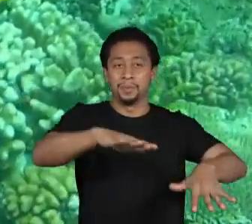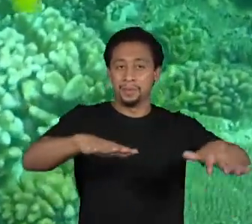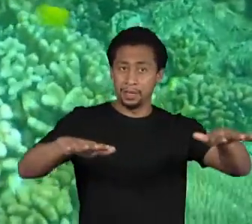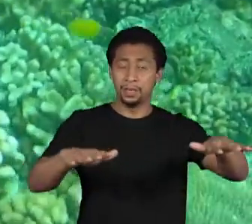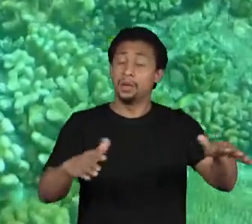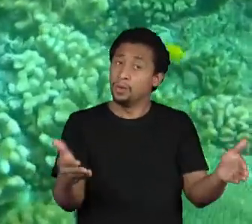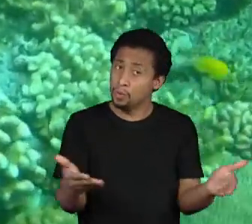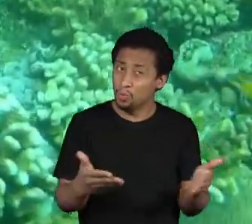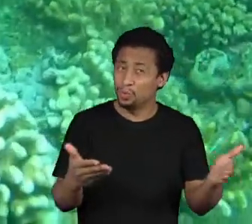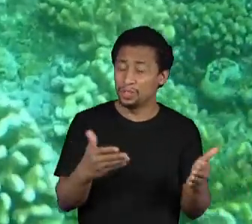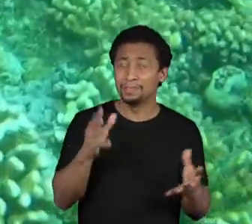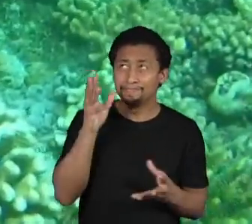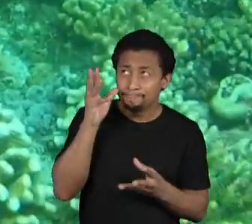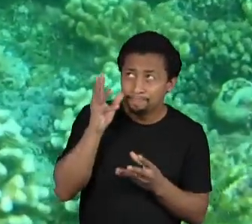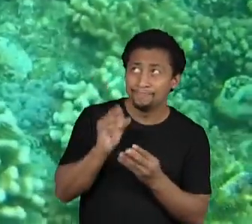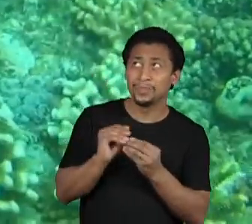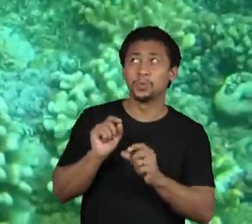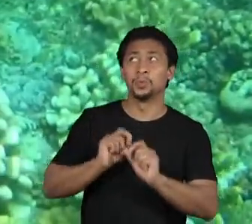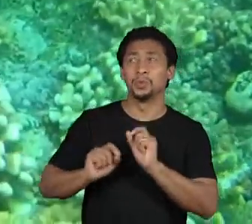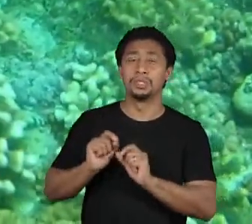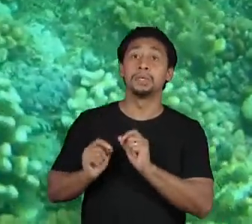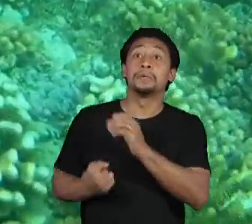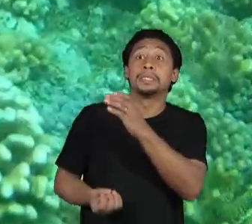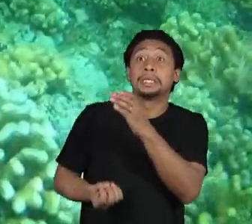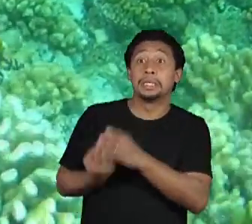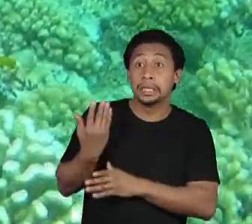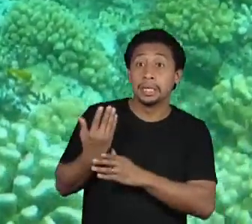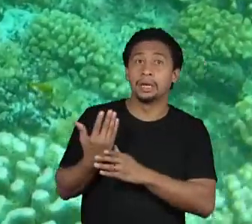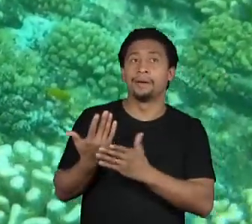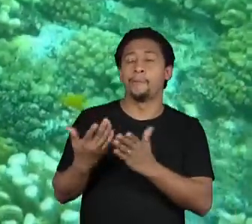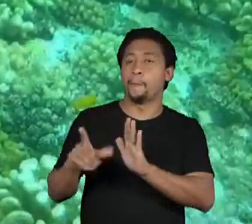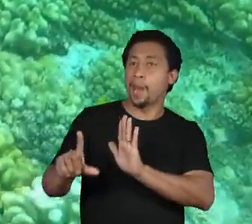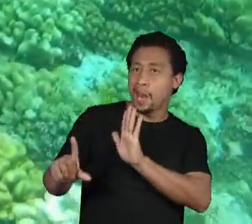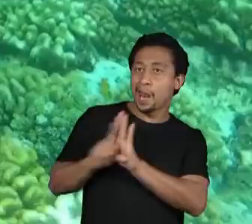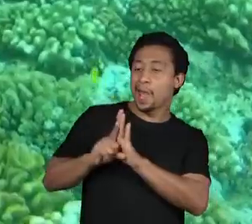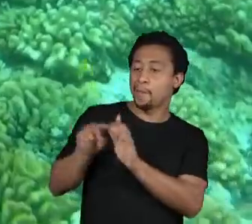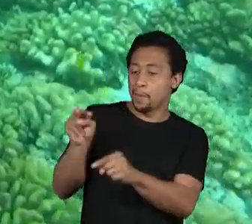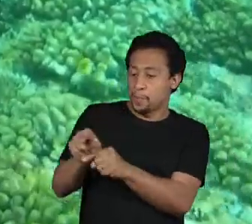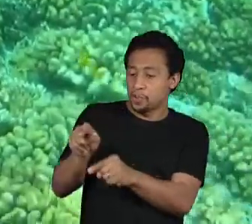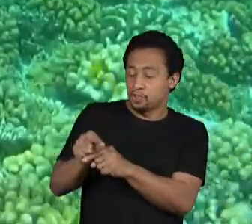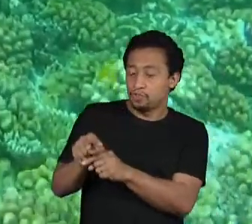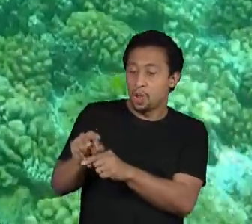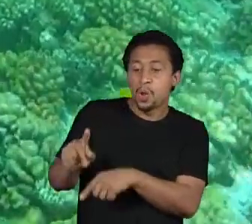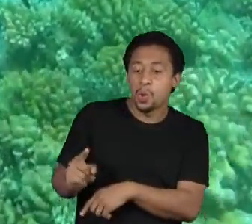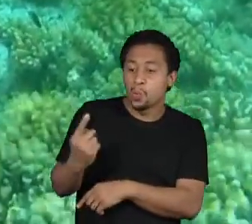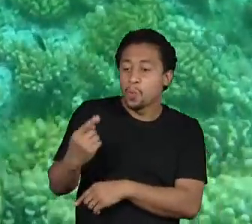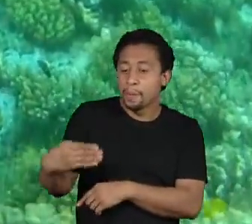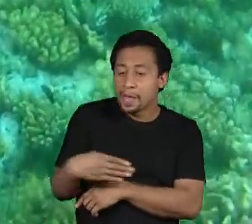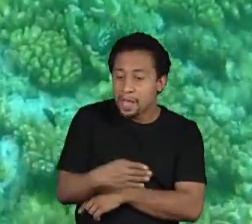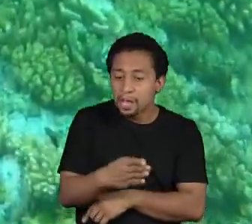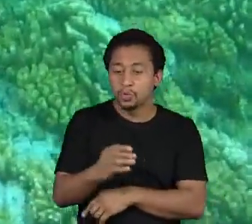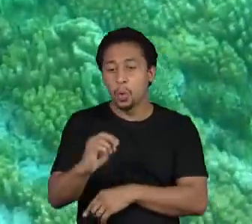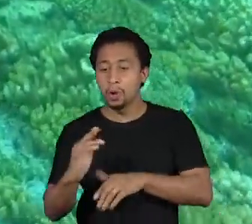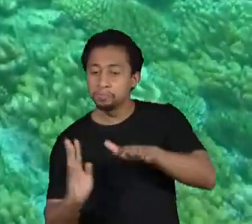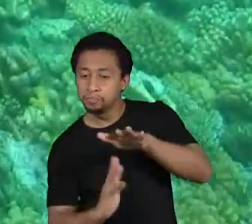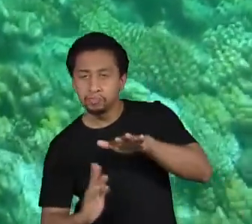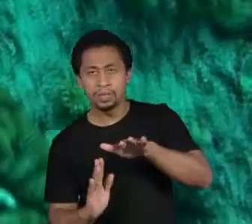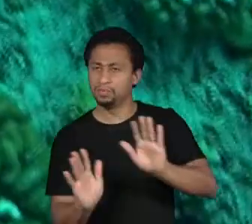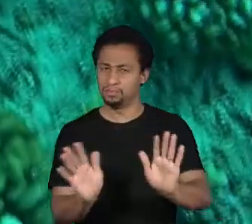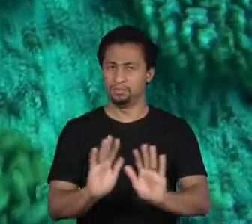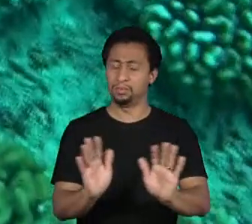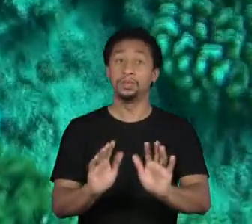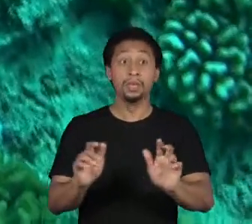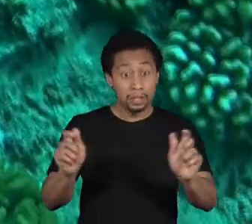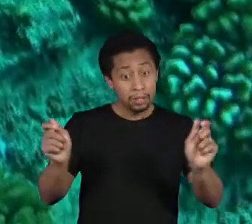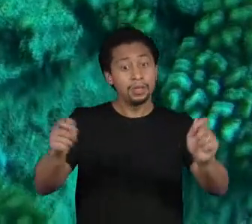gente não deve criar uma política de manejo para aquela espécie específica de peixe ou de invertebrado. A gente pode preservar